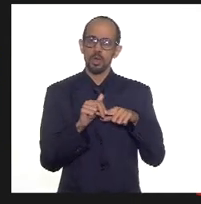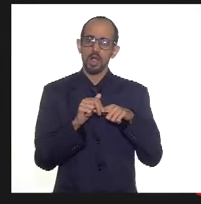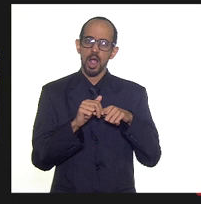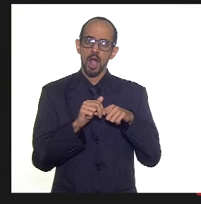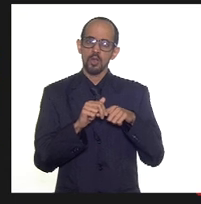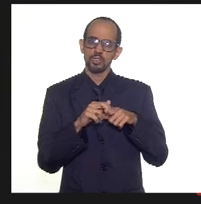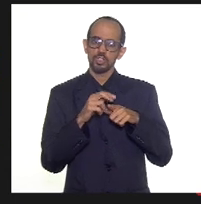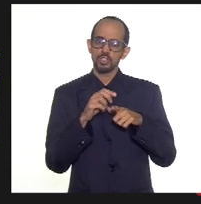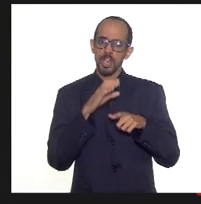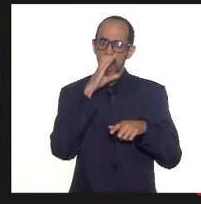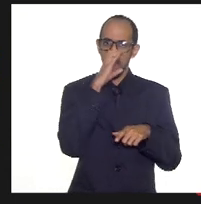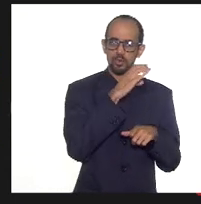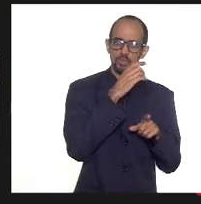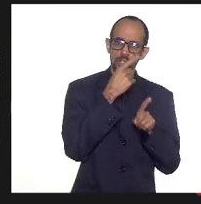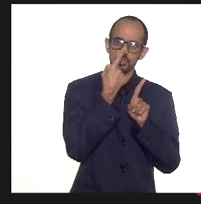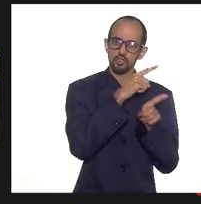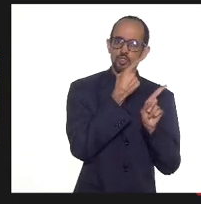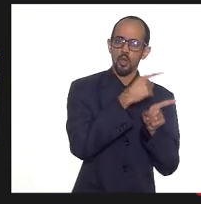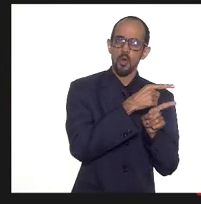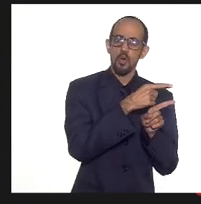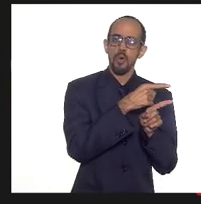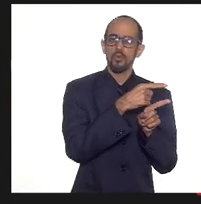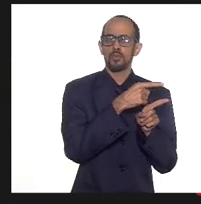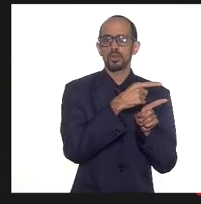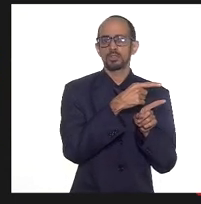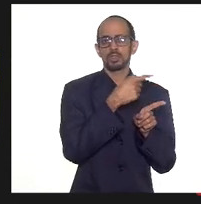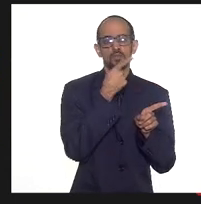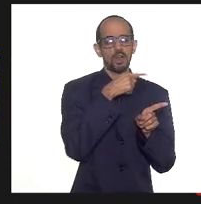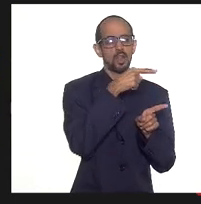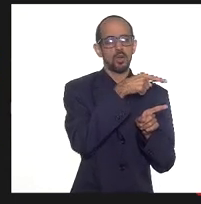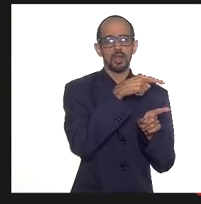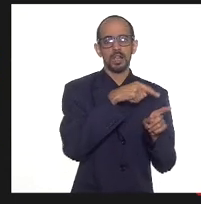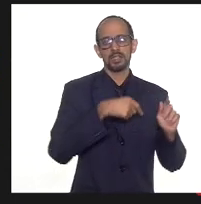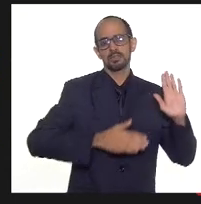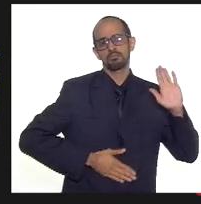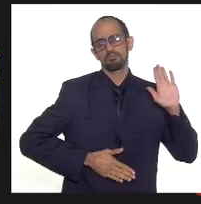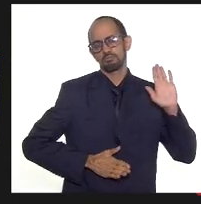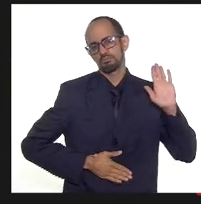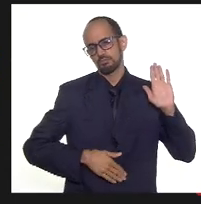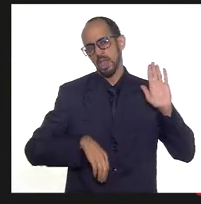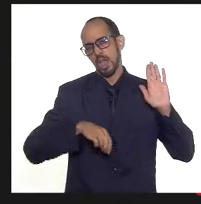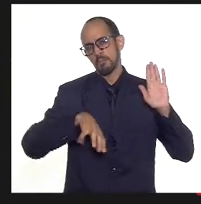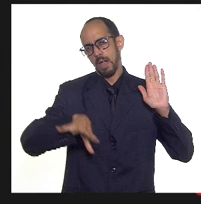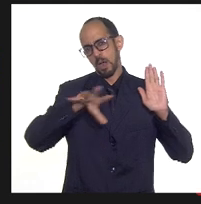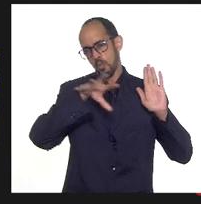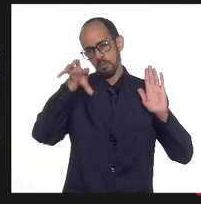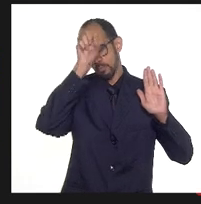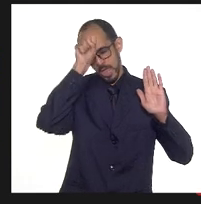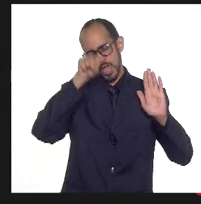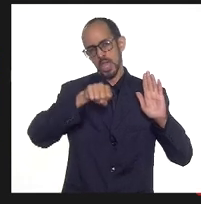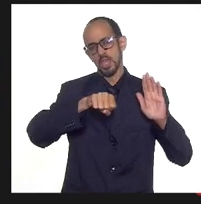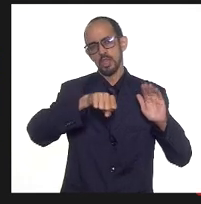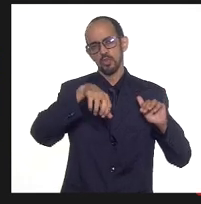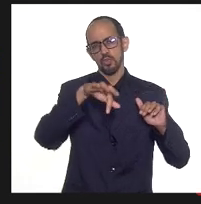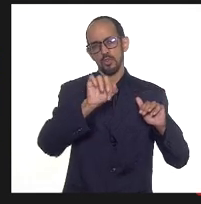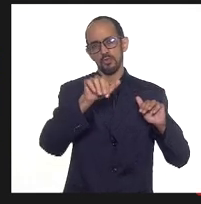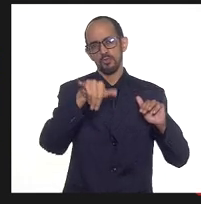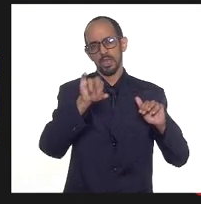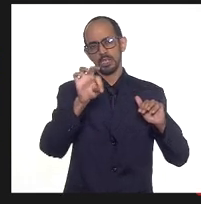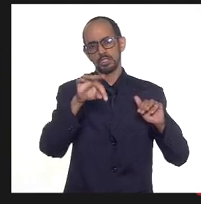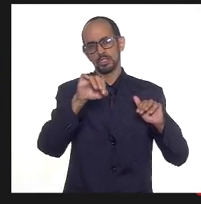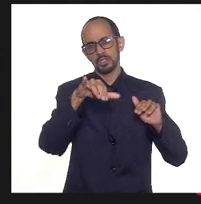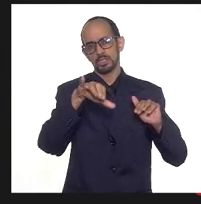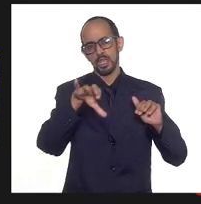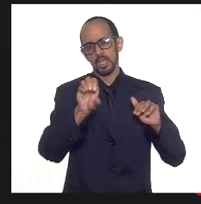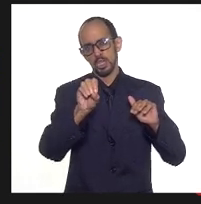estavam presentes, chamados de feiticeiros, safados, macumbeiros, etc., naquele padrão,